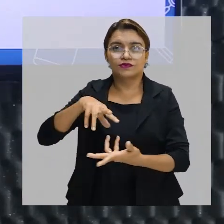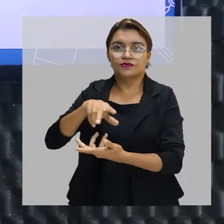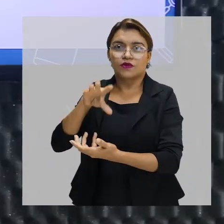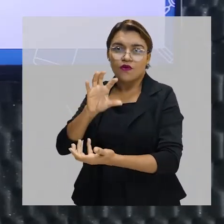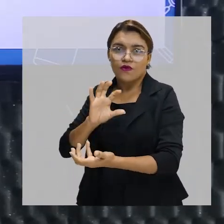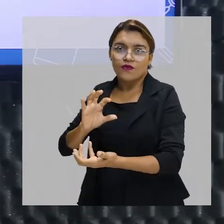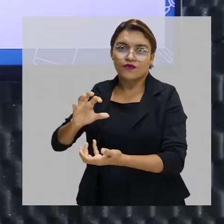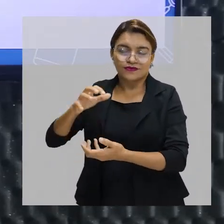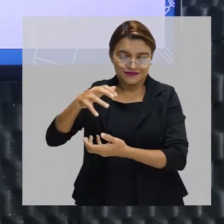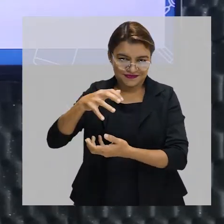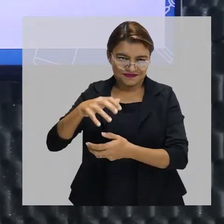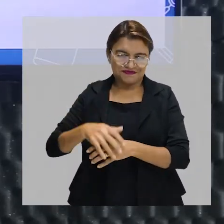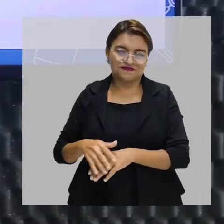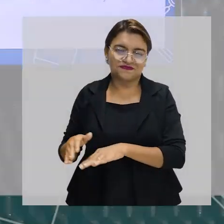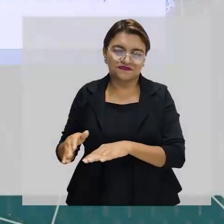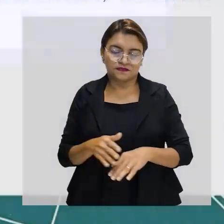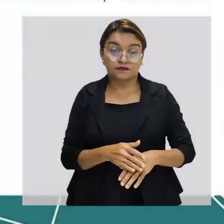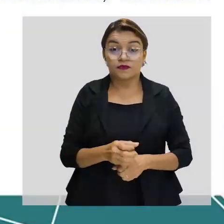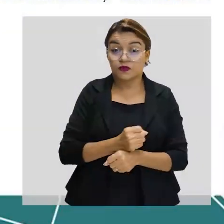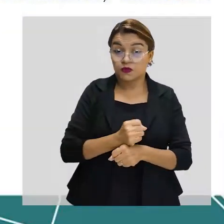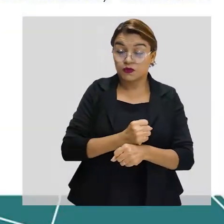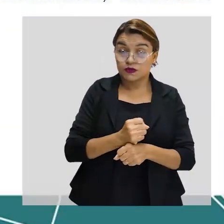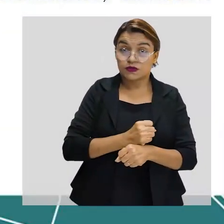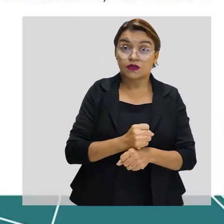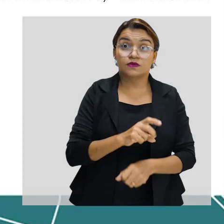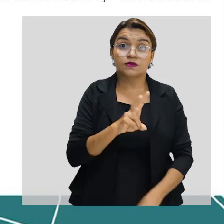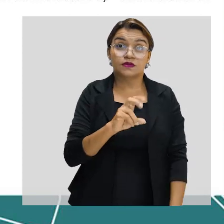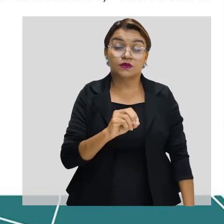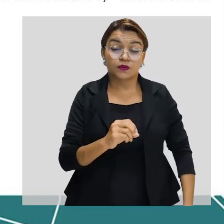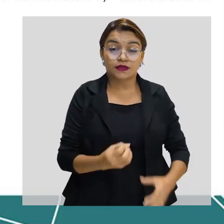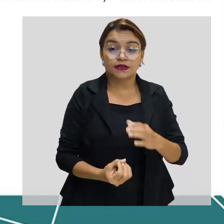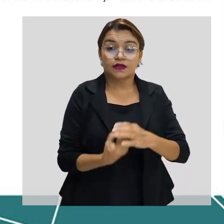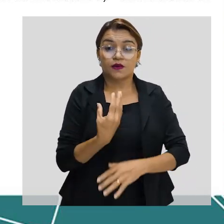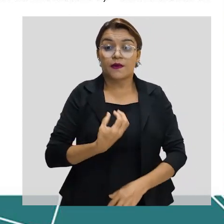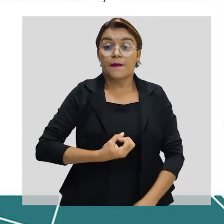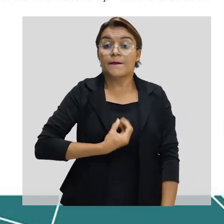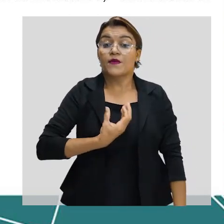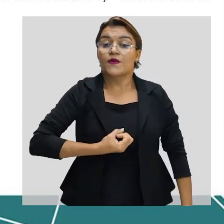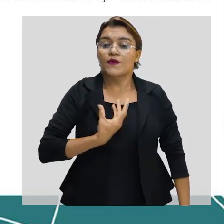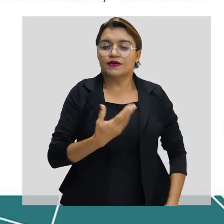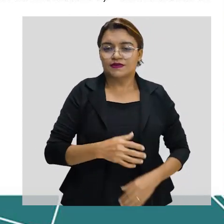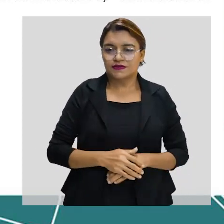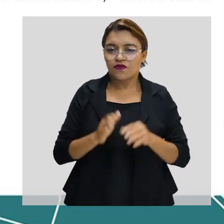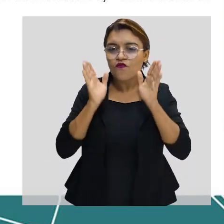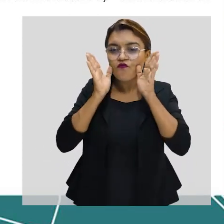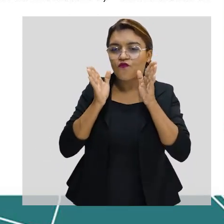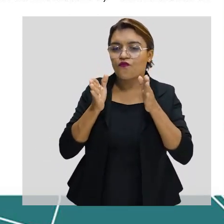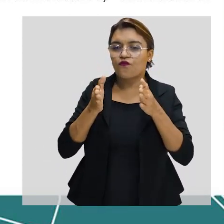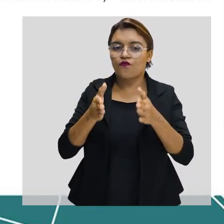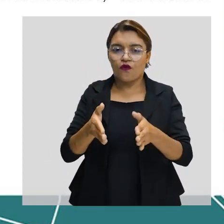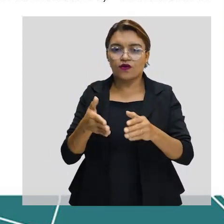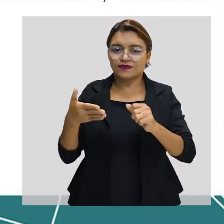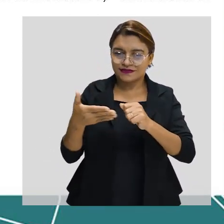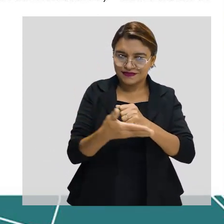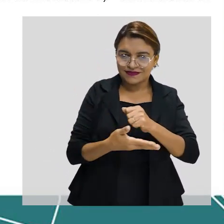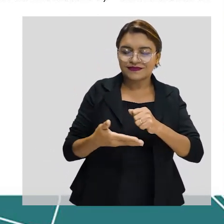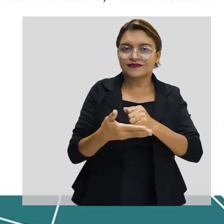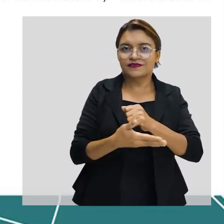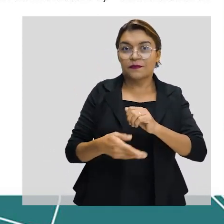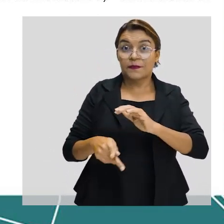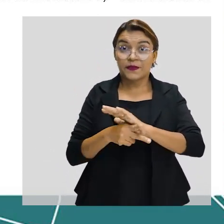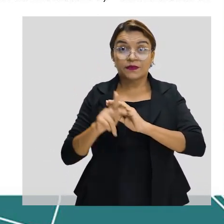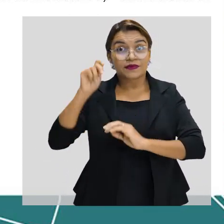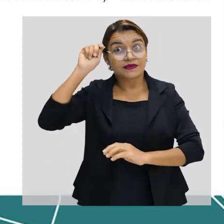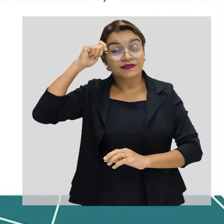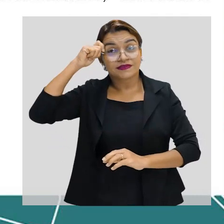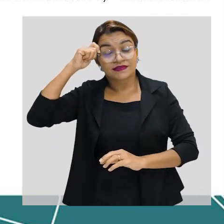bom? Bom, nos anos 50 surge a poesia direcionada para a afirmação das raízes africanas e